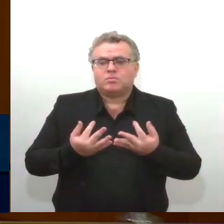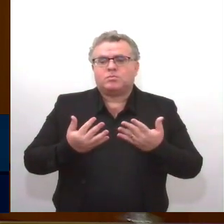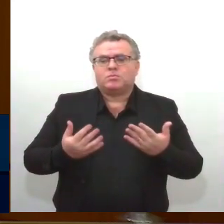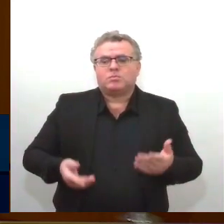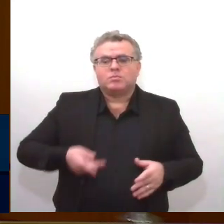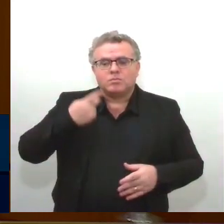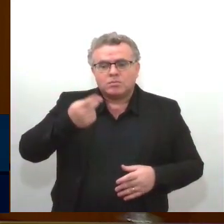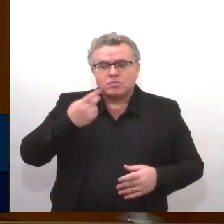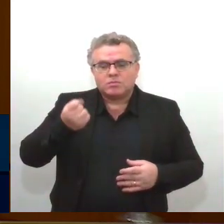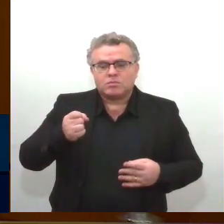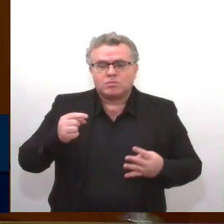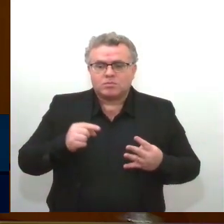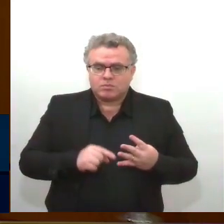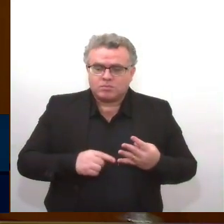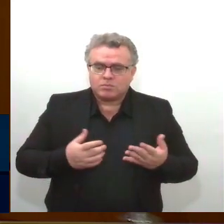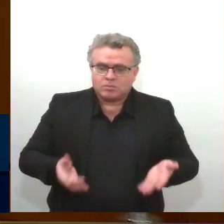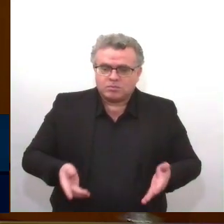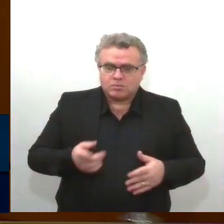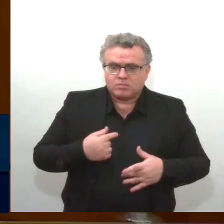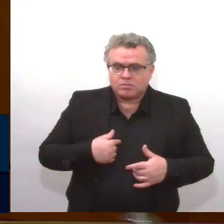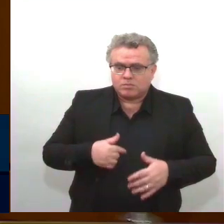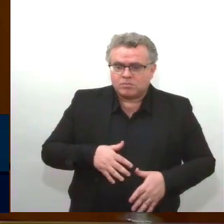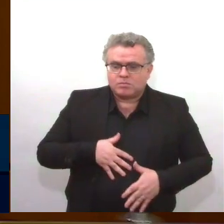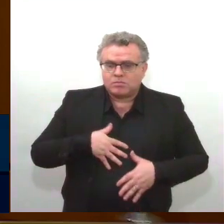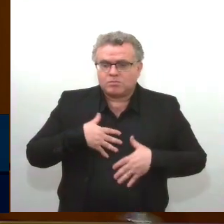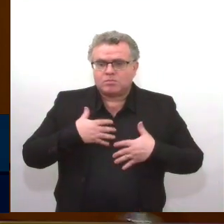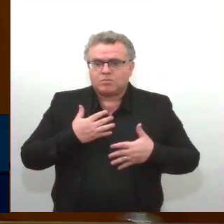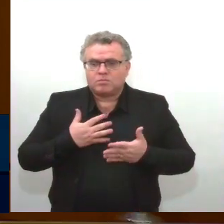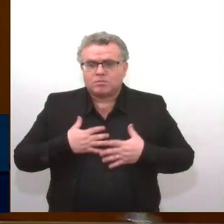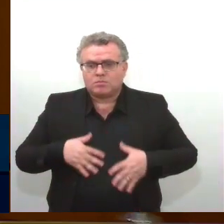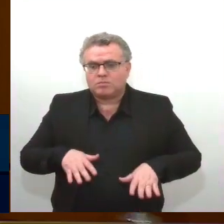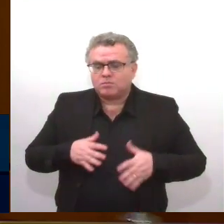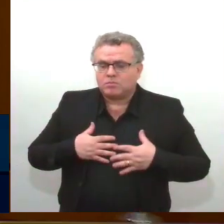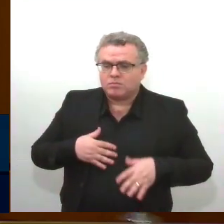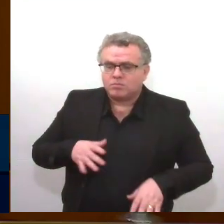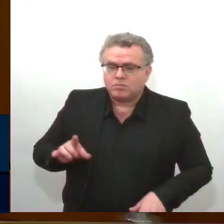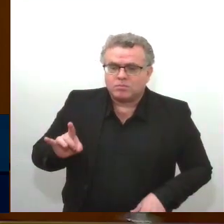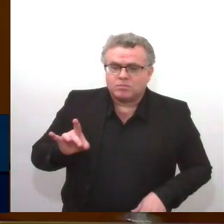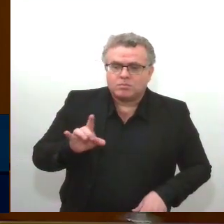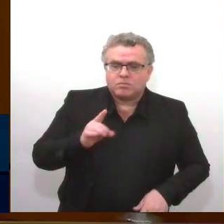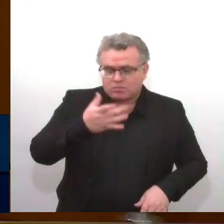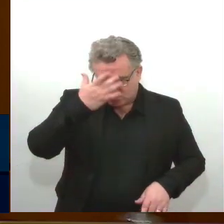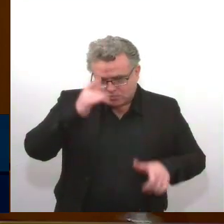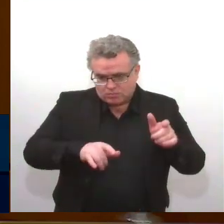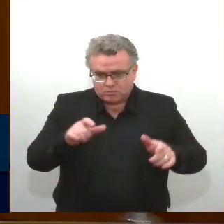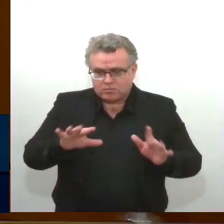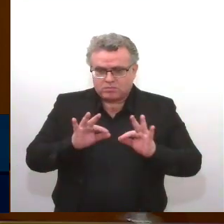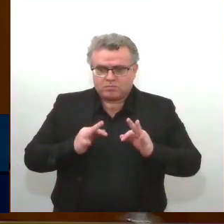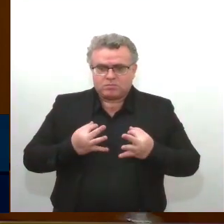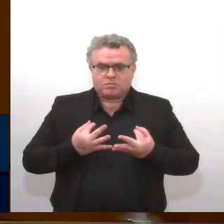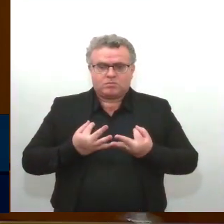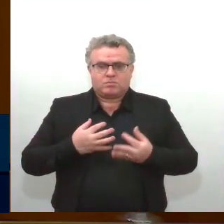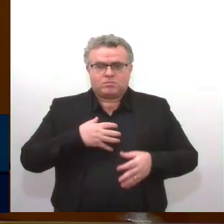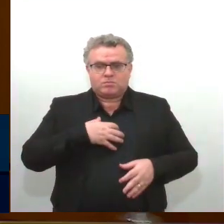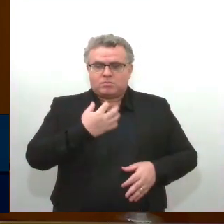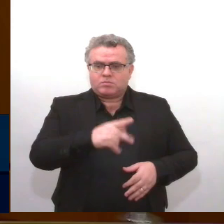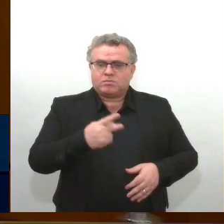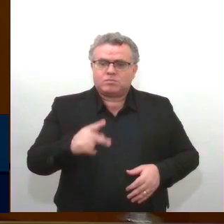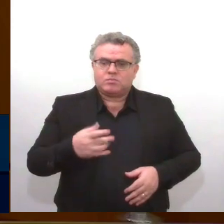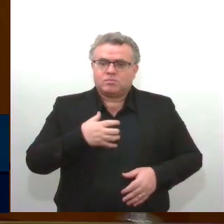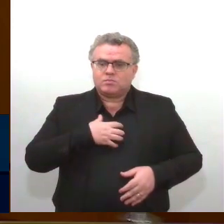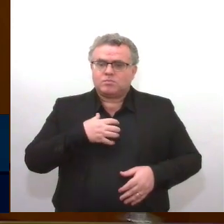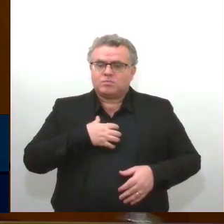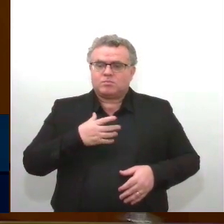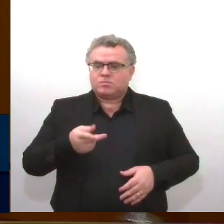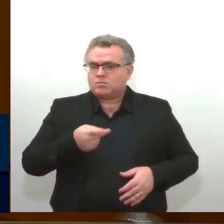bastante tranquilidade cada um da minha família tem tem teve o seu estilo eu tenho o meu eu tenho a minha forma própria sempre digo